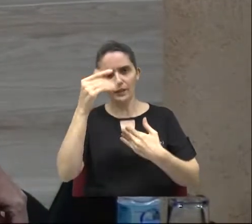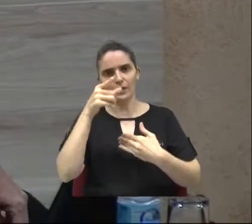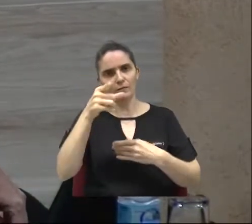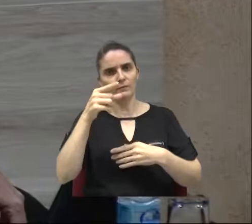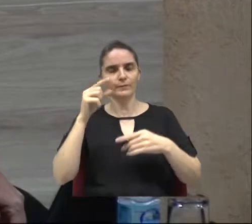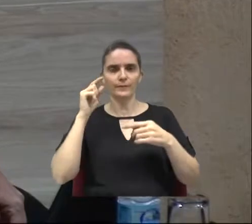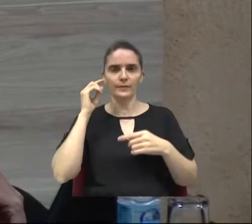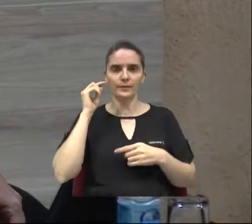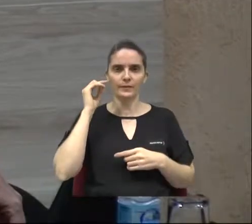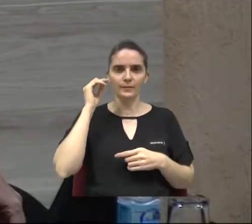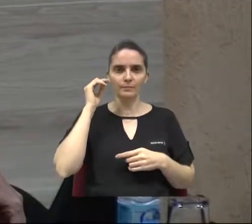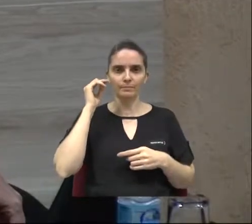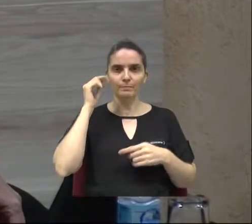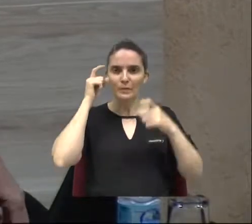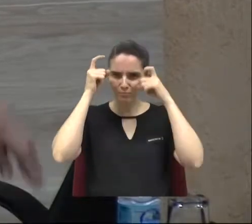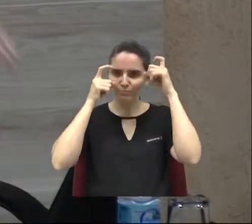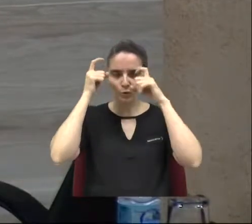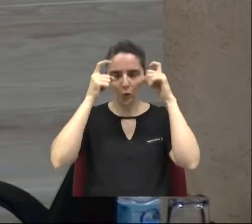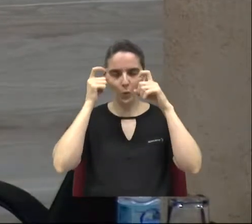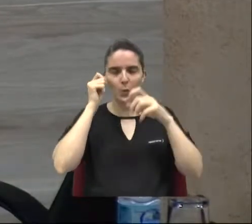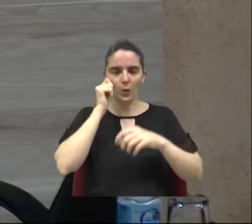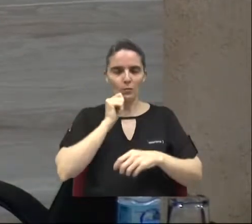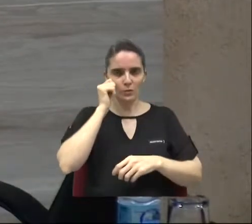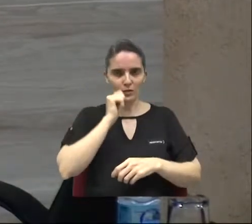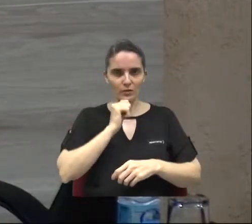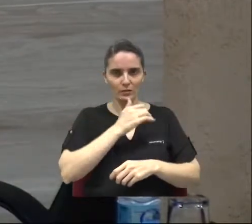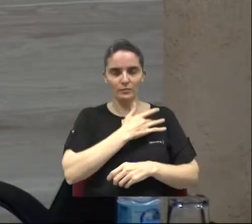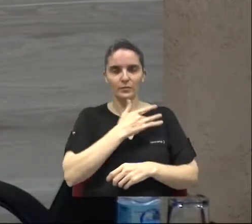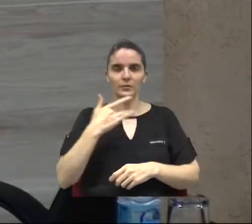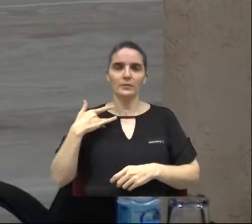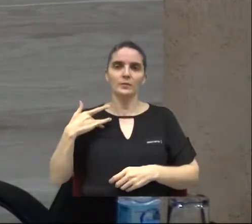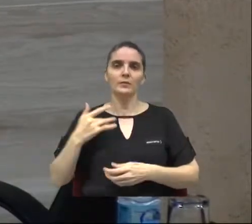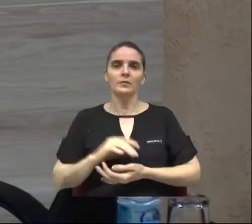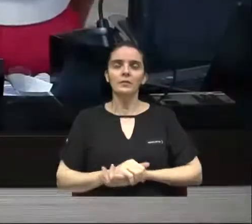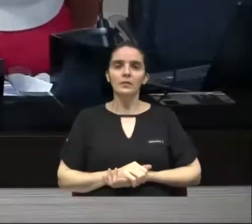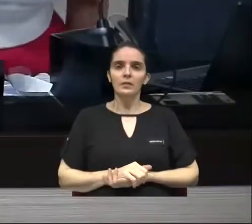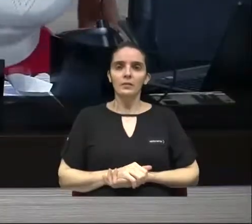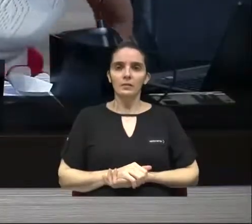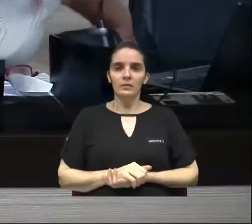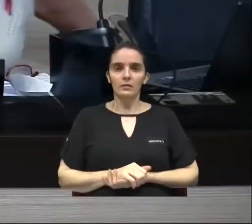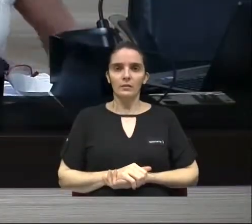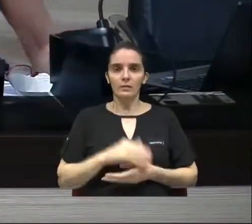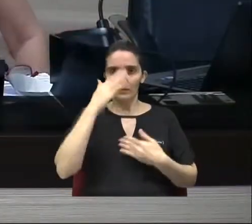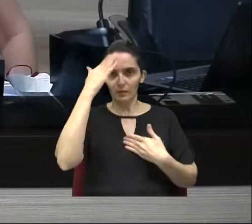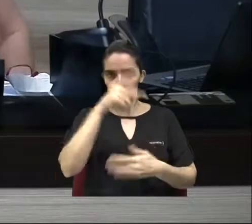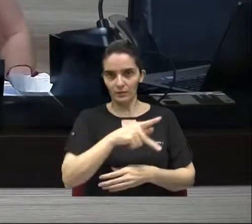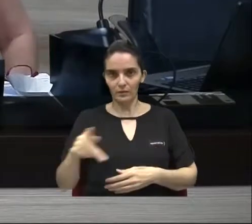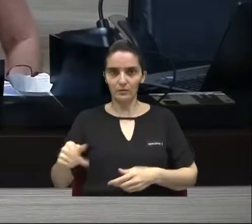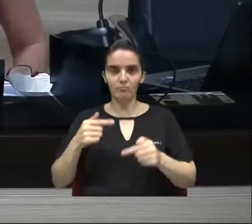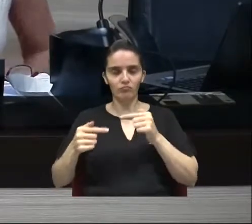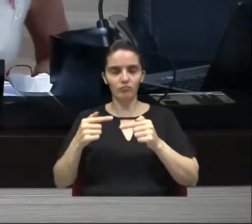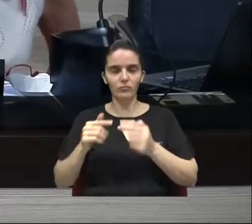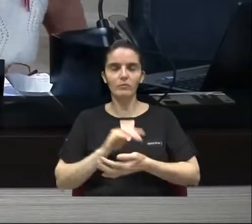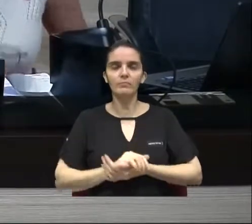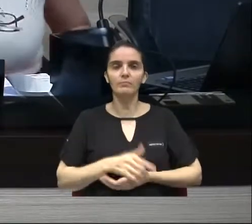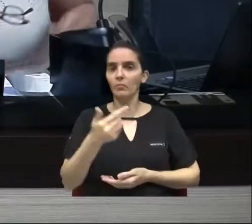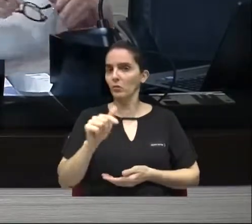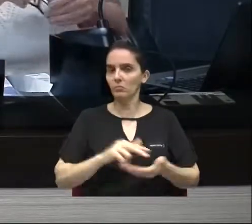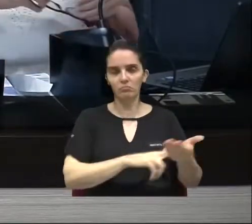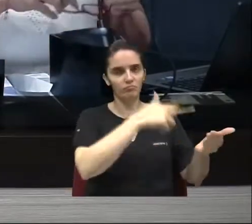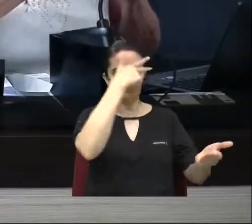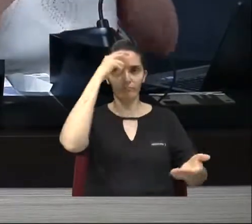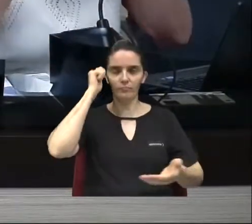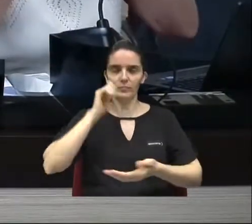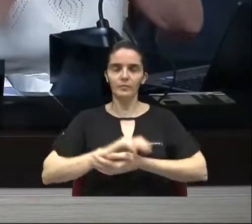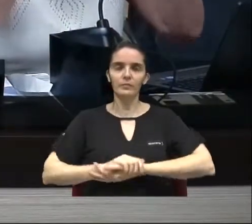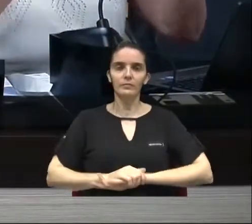preocupação com nós, mulheres, com a nossa saúde. Muito obrigada, senhor presidente. Continue a discussão. Não havendo